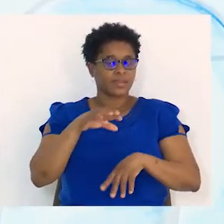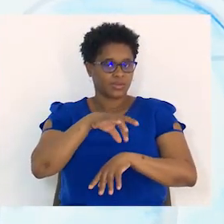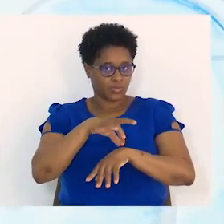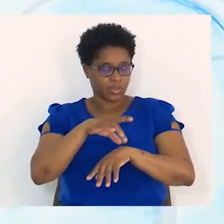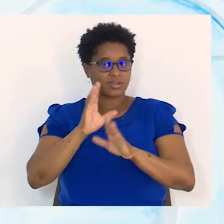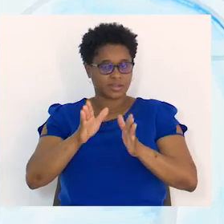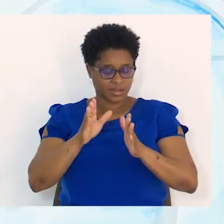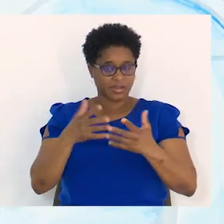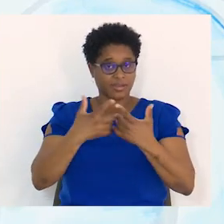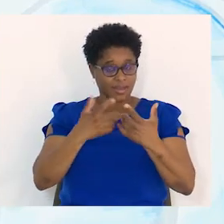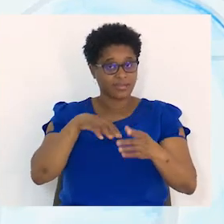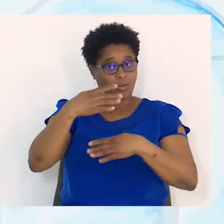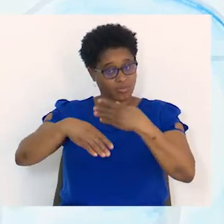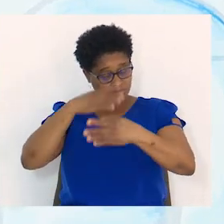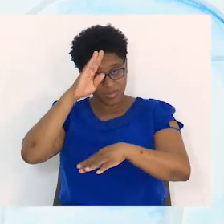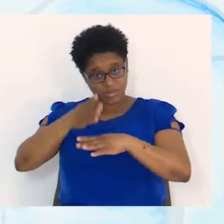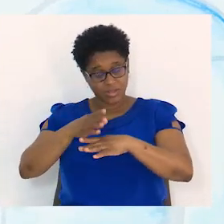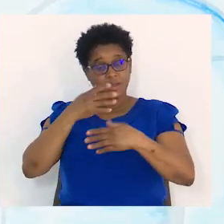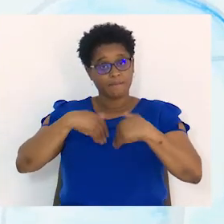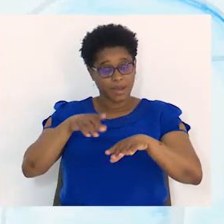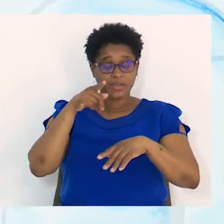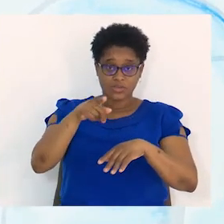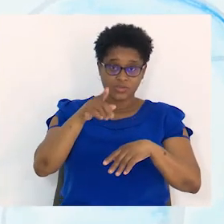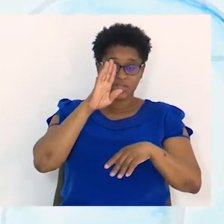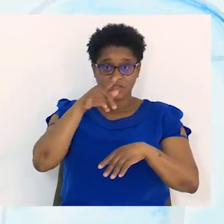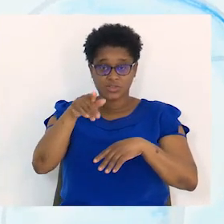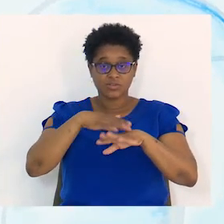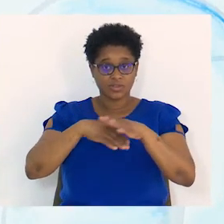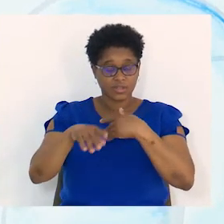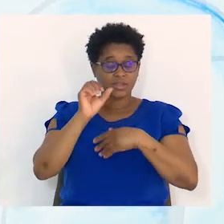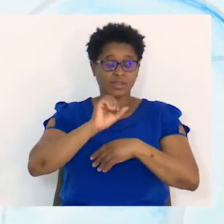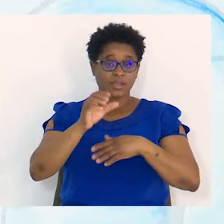essa guerra é tua se tu fizeres a tua parte como cidadão ou cidadã. Está bem?